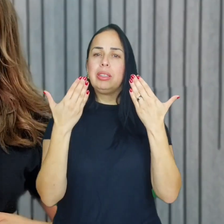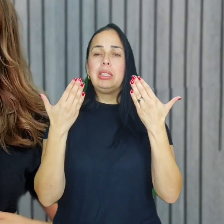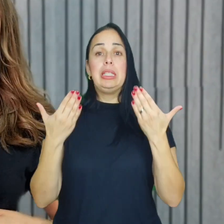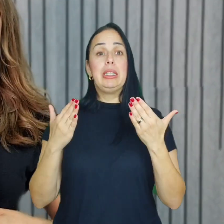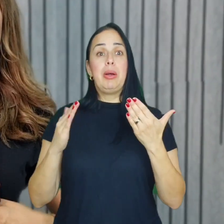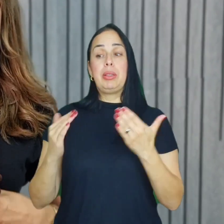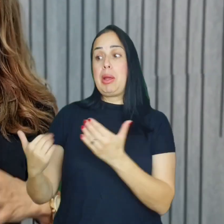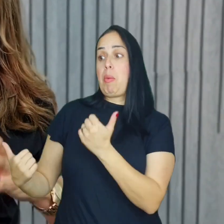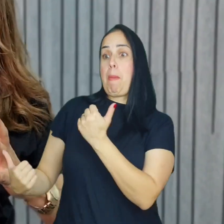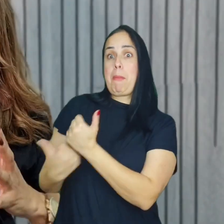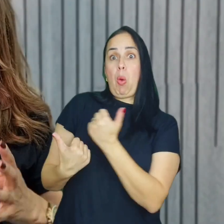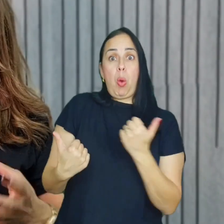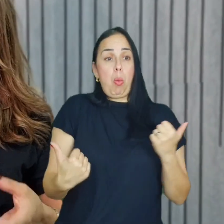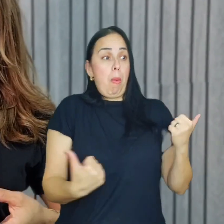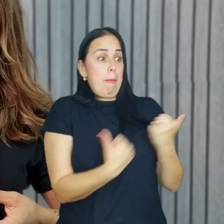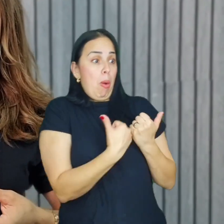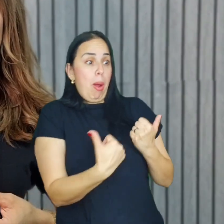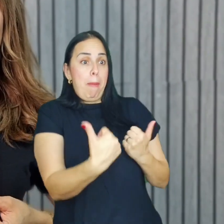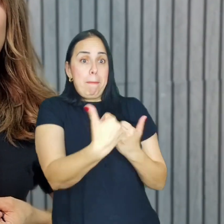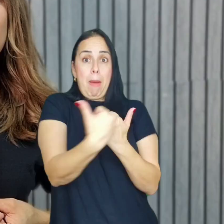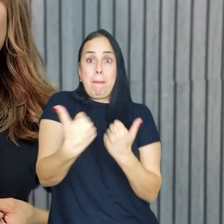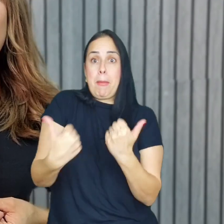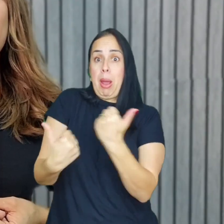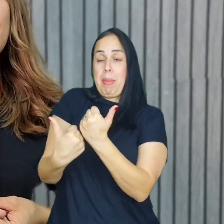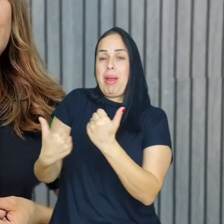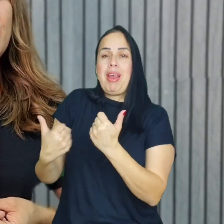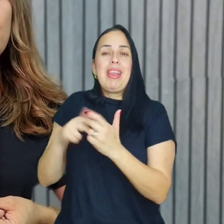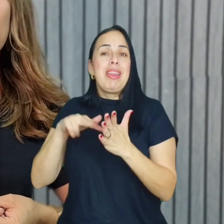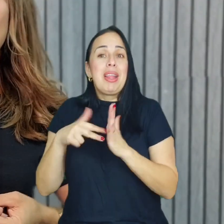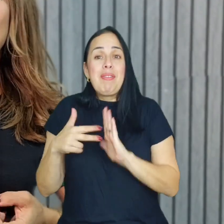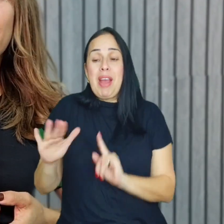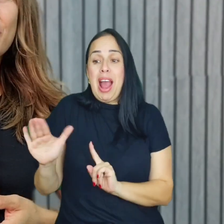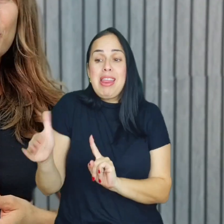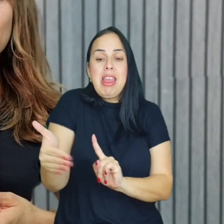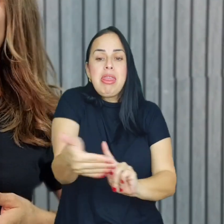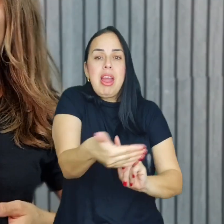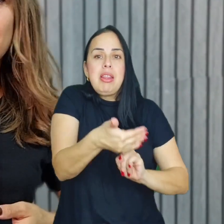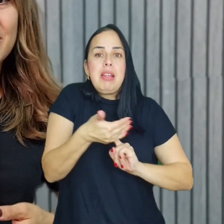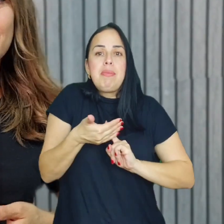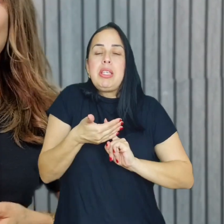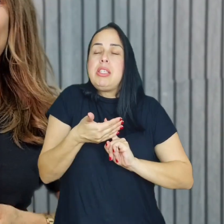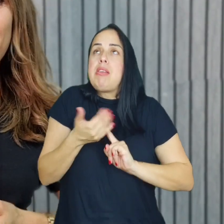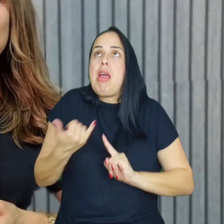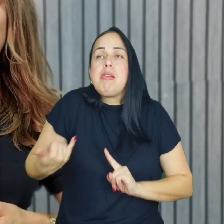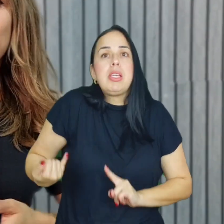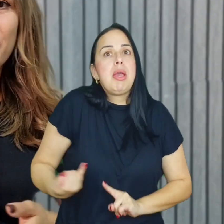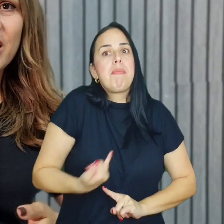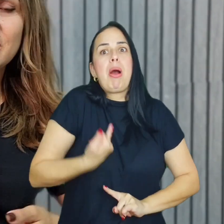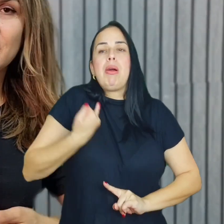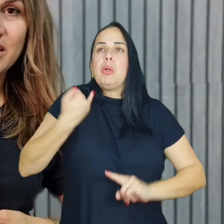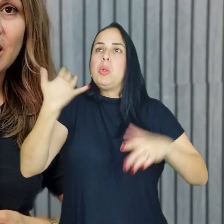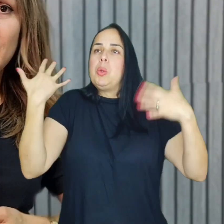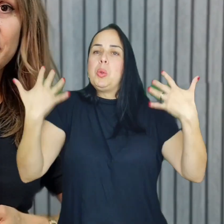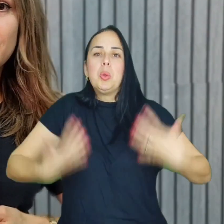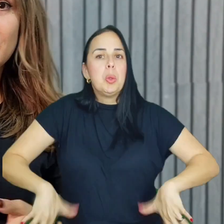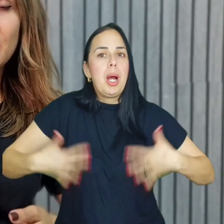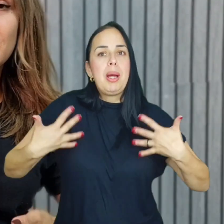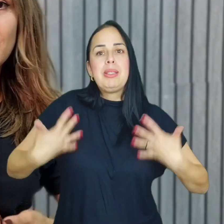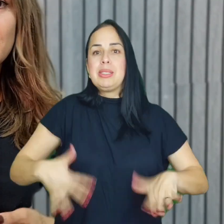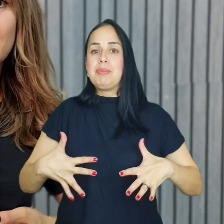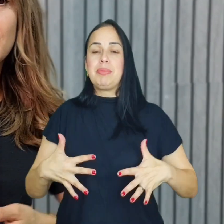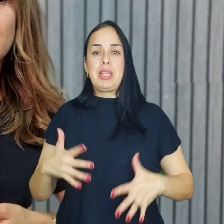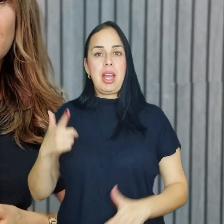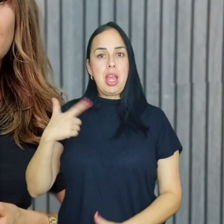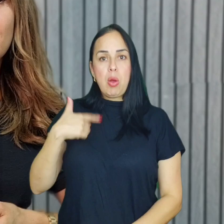toda essa rede que cerca a gente é um acolhimento muito grande, isso faz uma diferença na vida